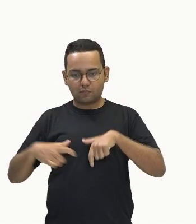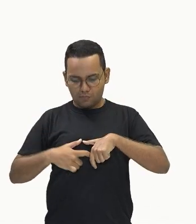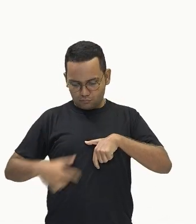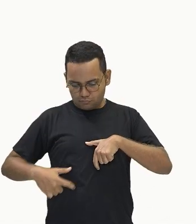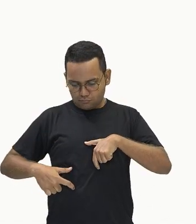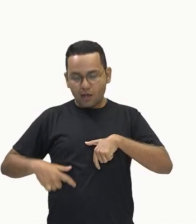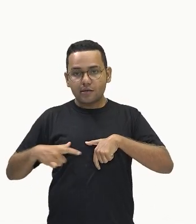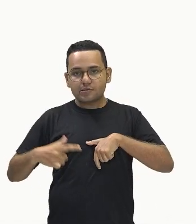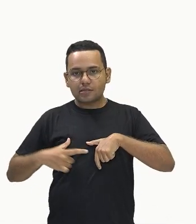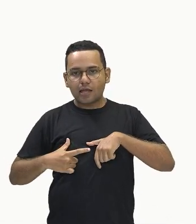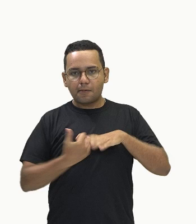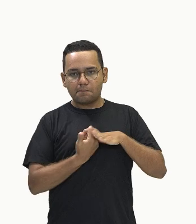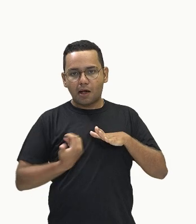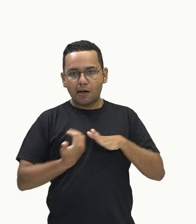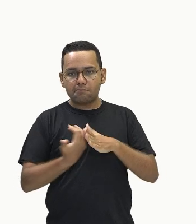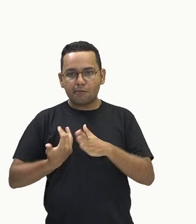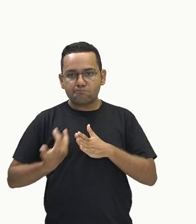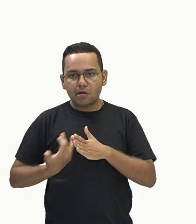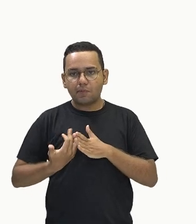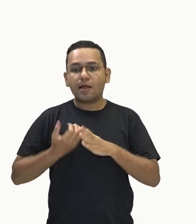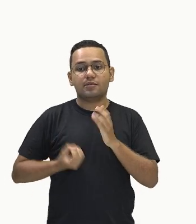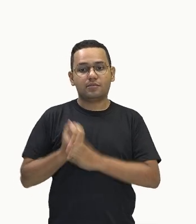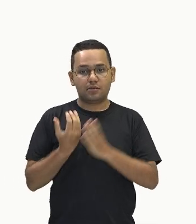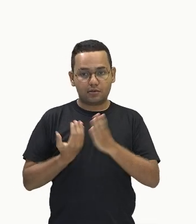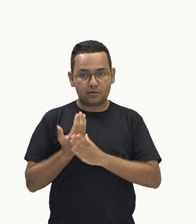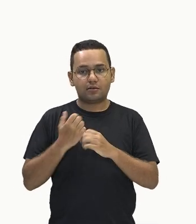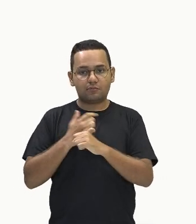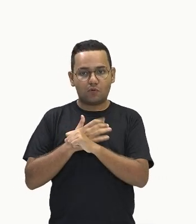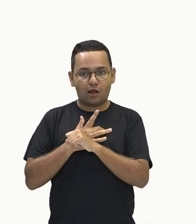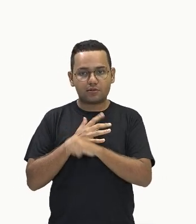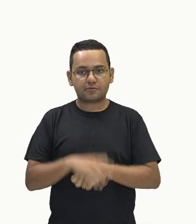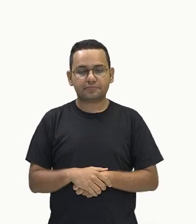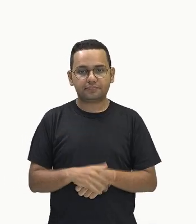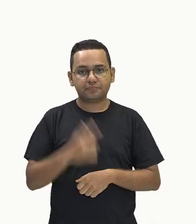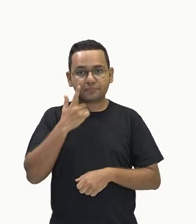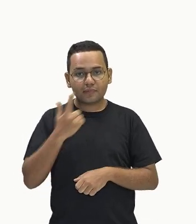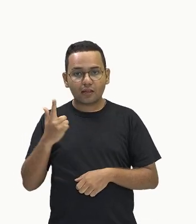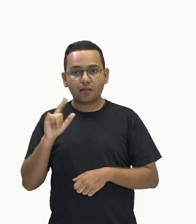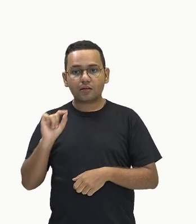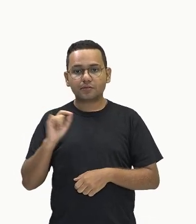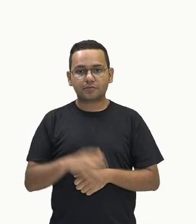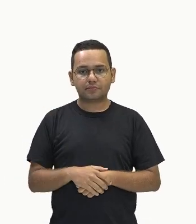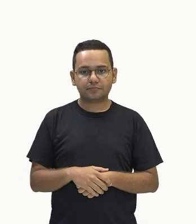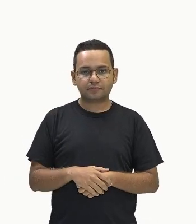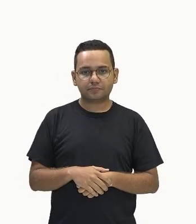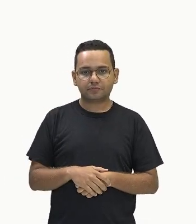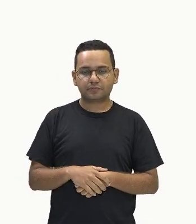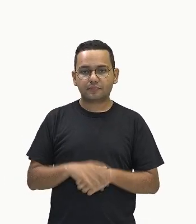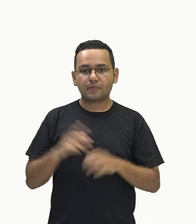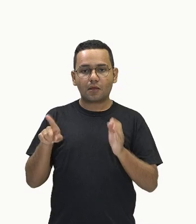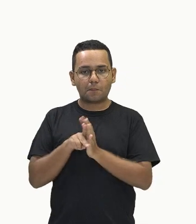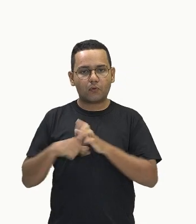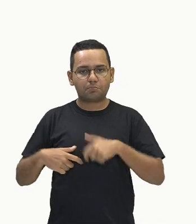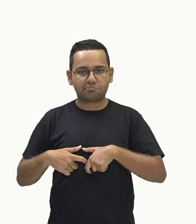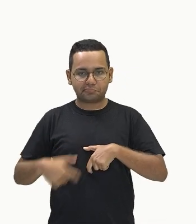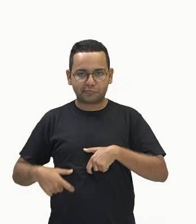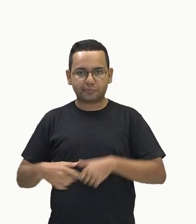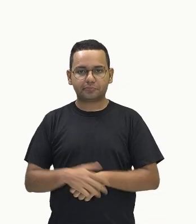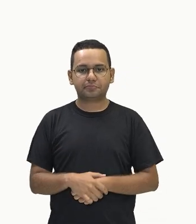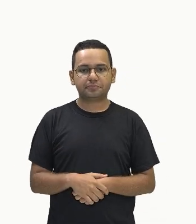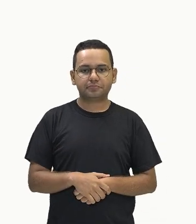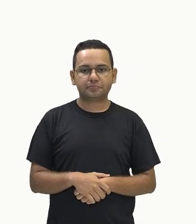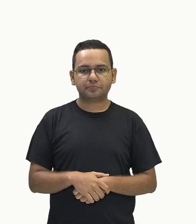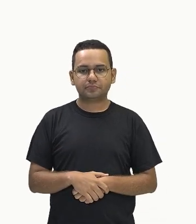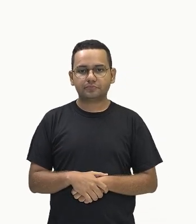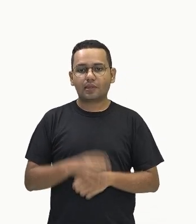estômago, produzindo o suco gástrico. As glândulas estomacais ou gástricas